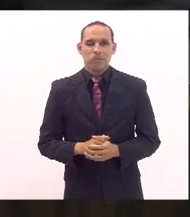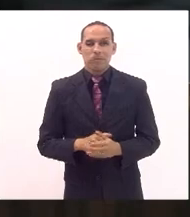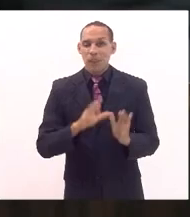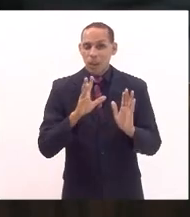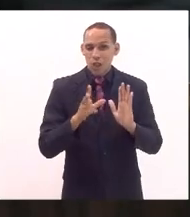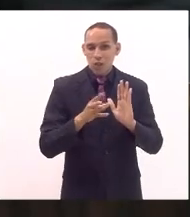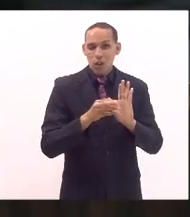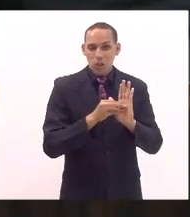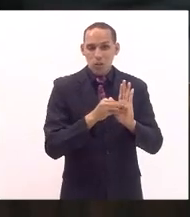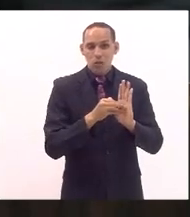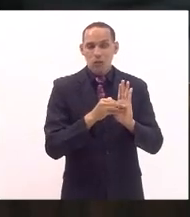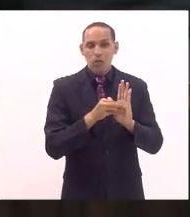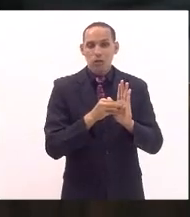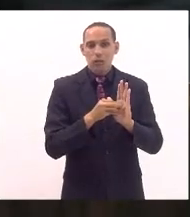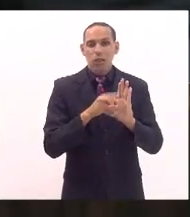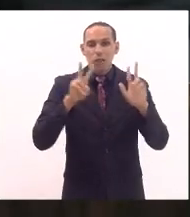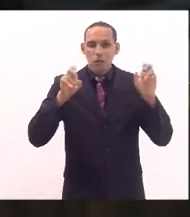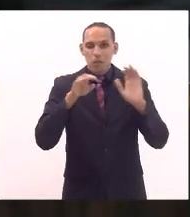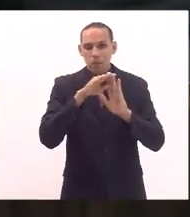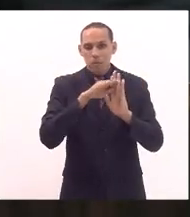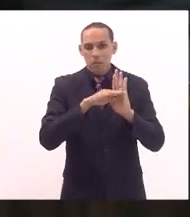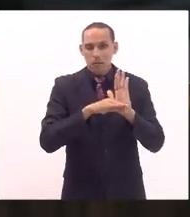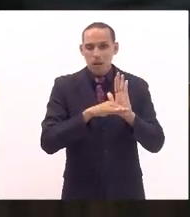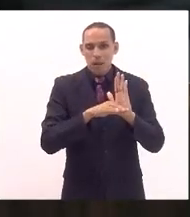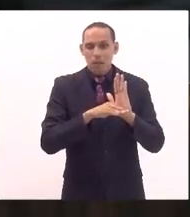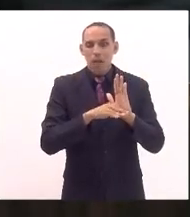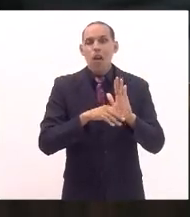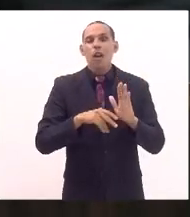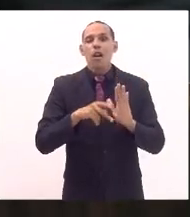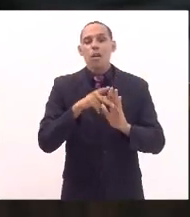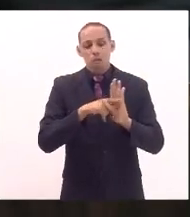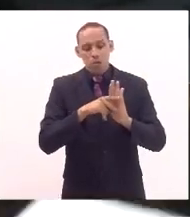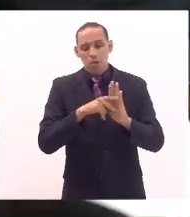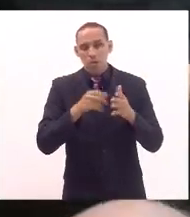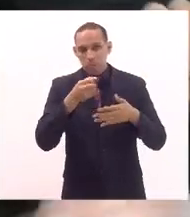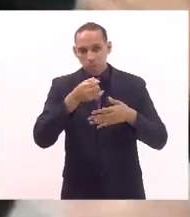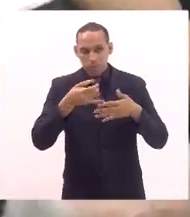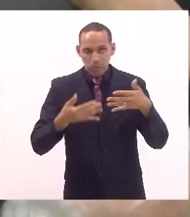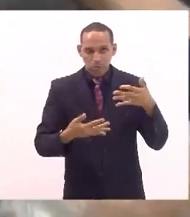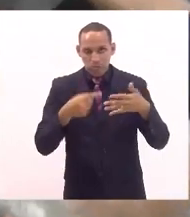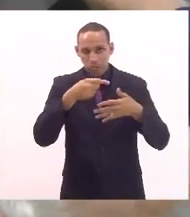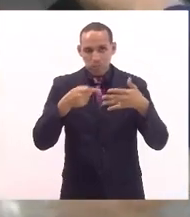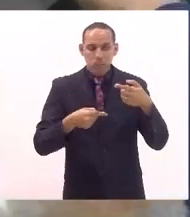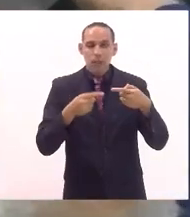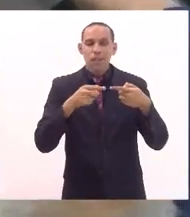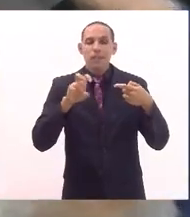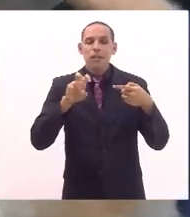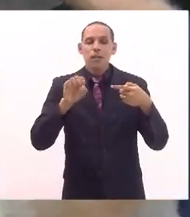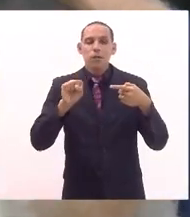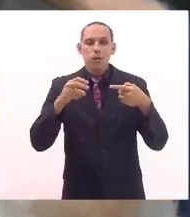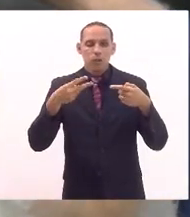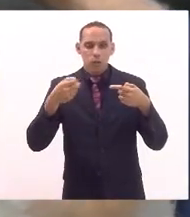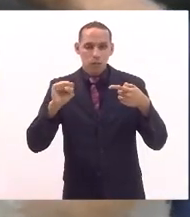que é a inclusão na ordem do dia dos seguintes projetos 15828